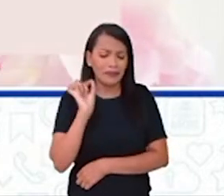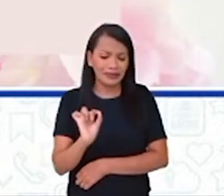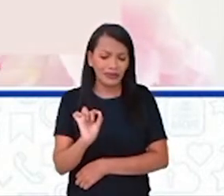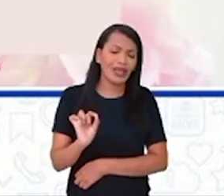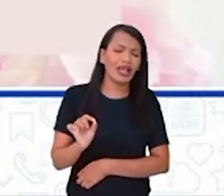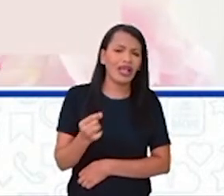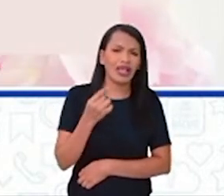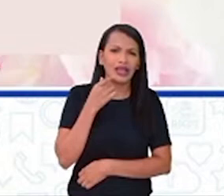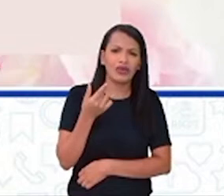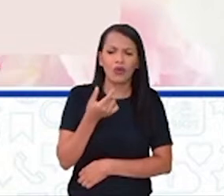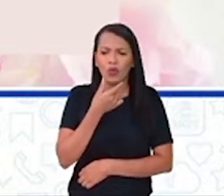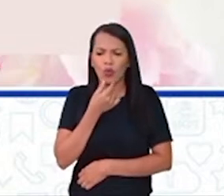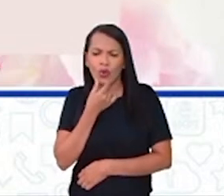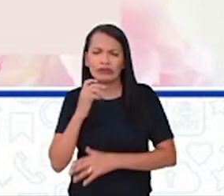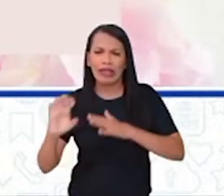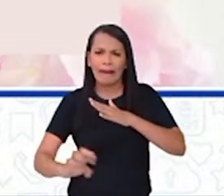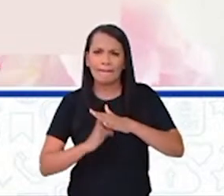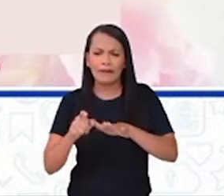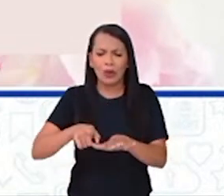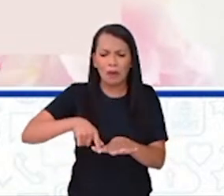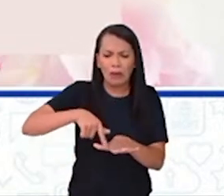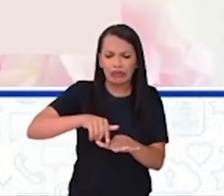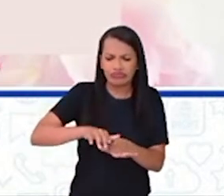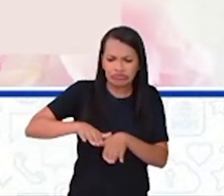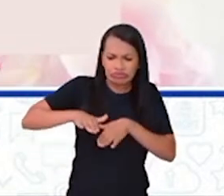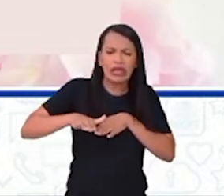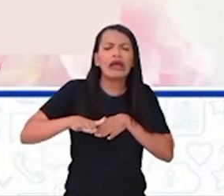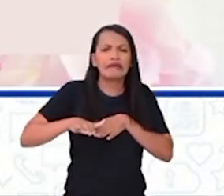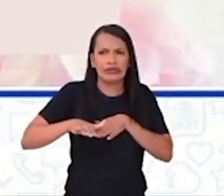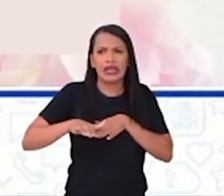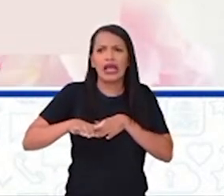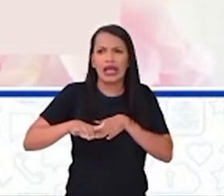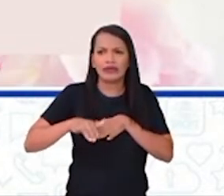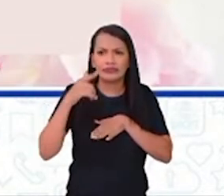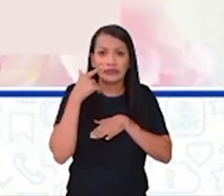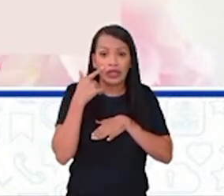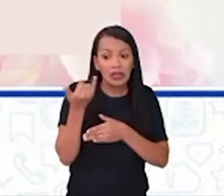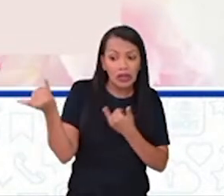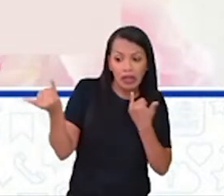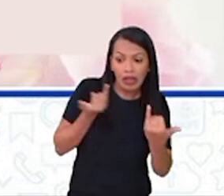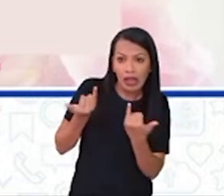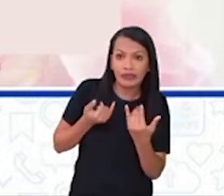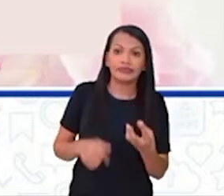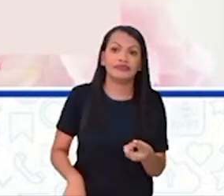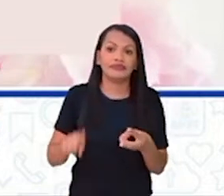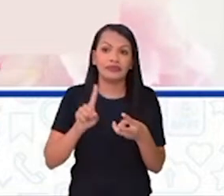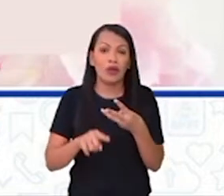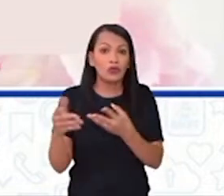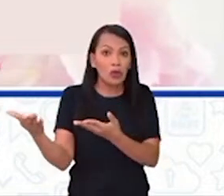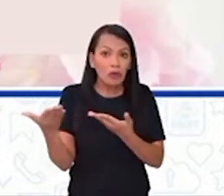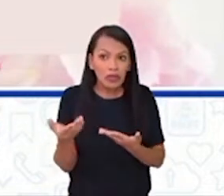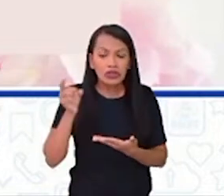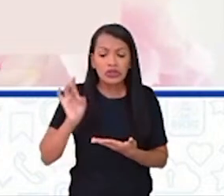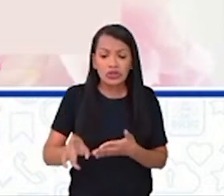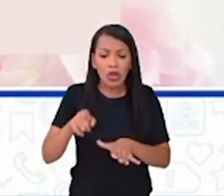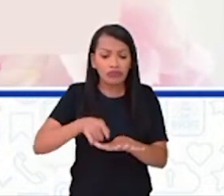das notícias. C, os convidados só deram no pé quando já era de madrugada. E